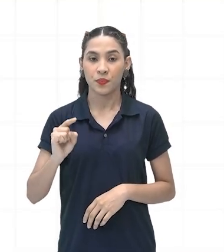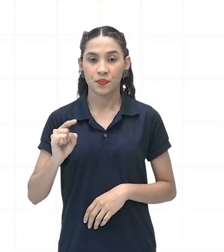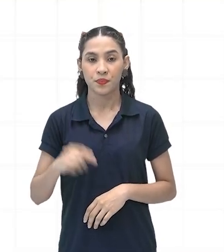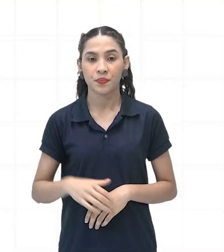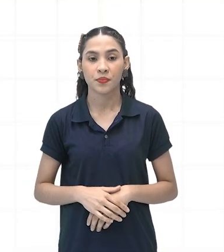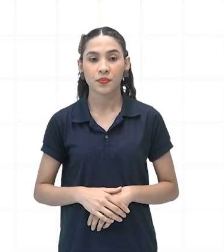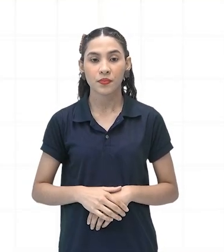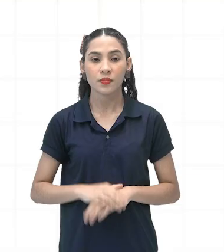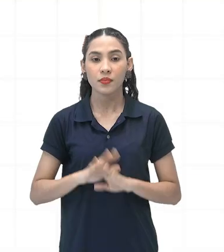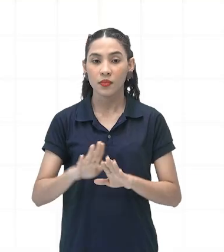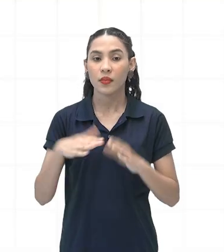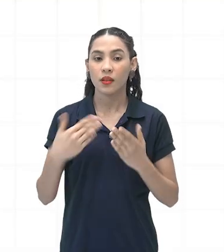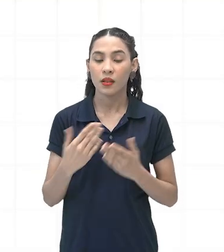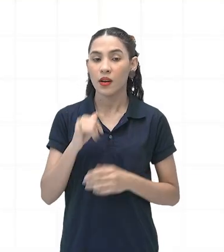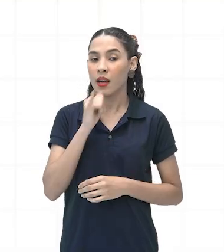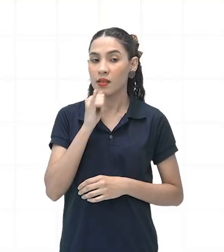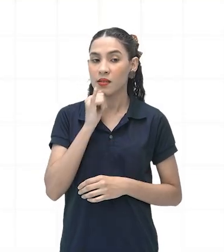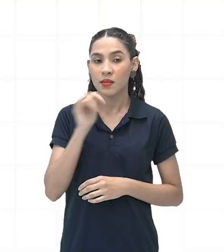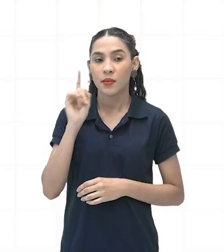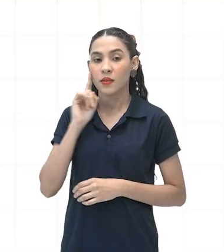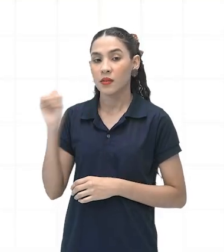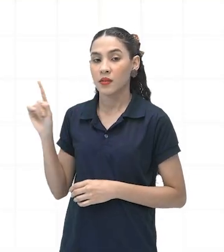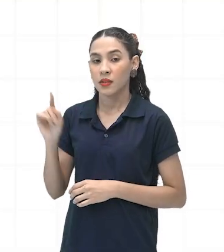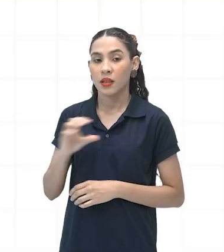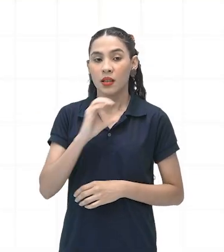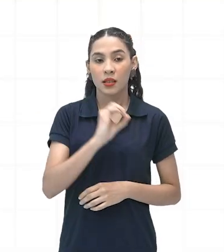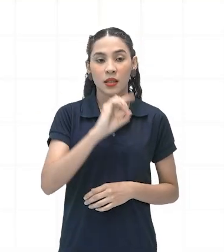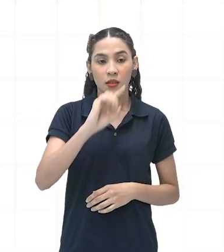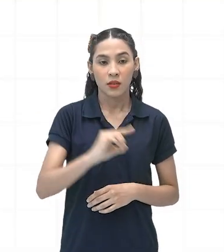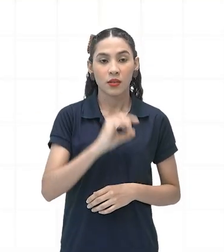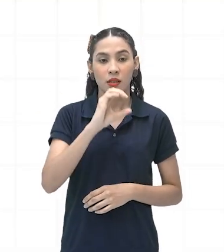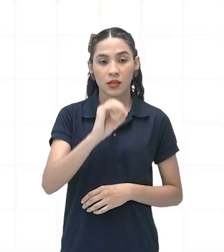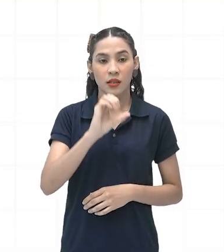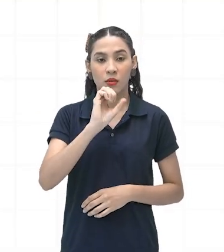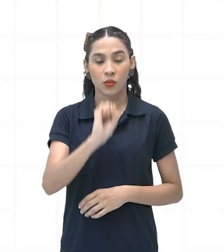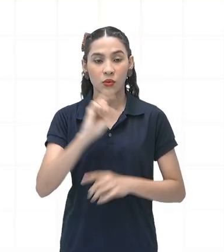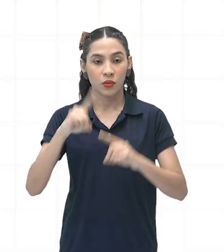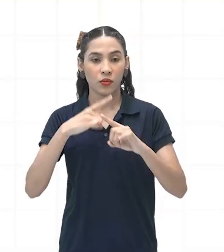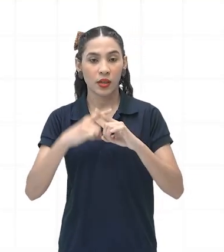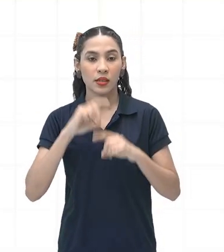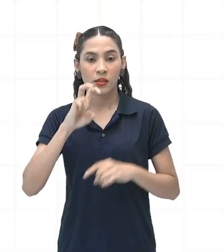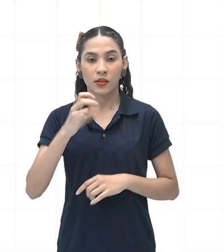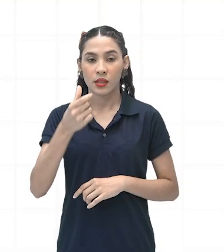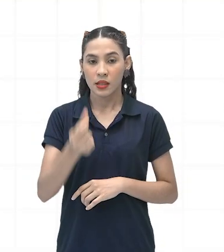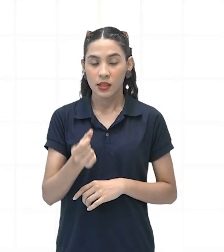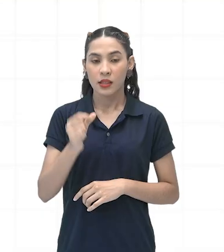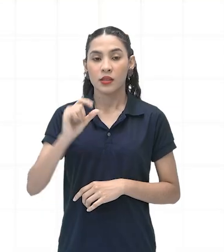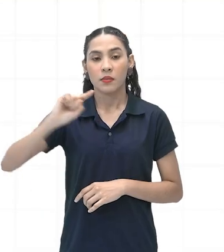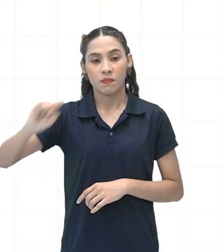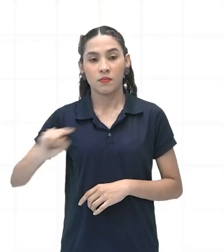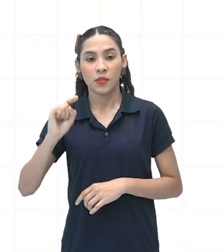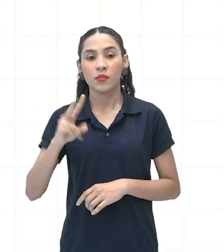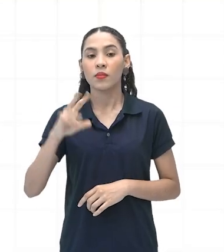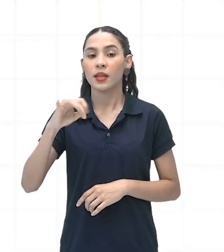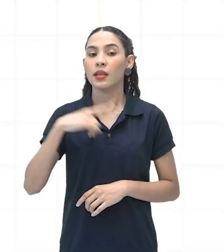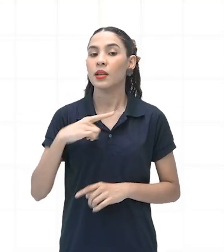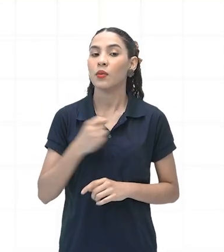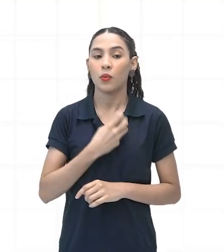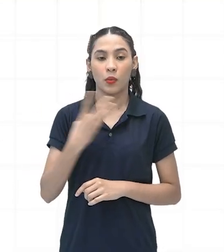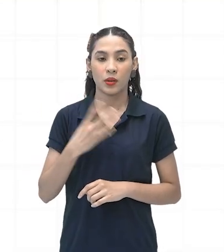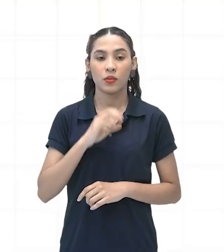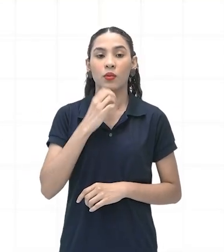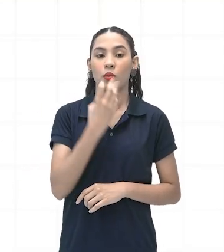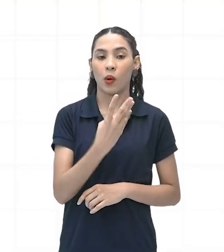56 mil. Então, fazendo essa conta, 0,08 de 56 mil, nós vamos obter